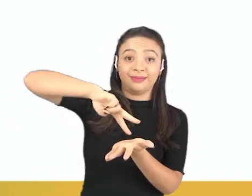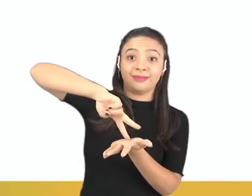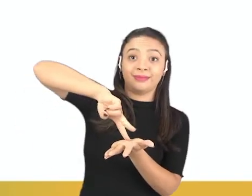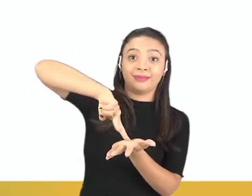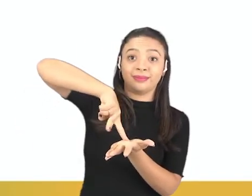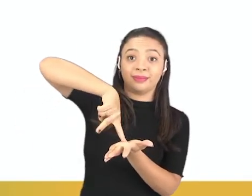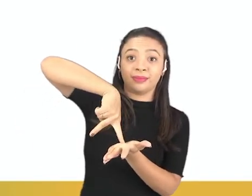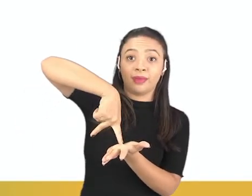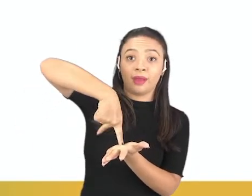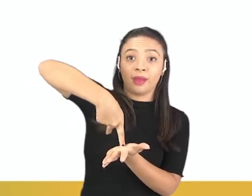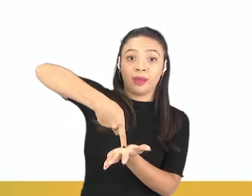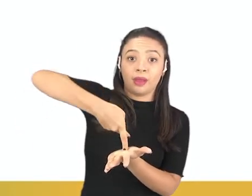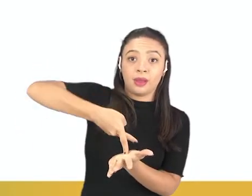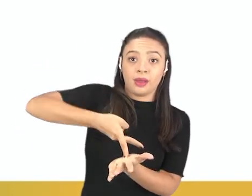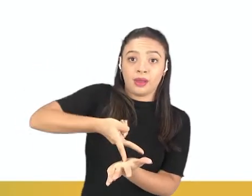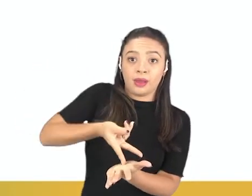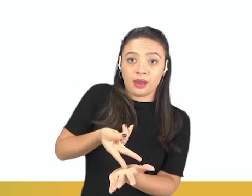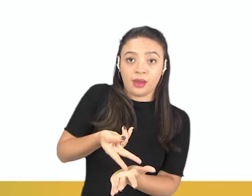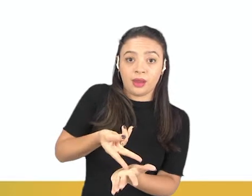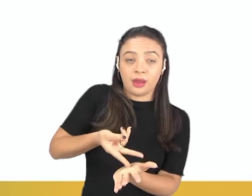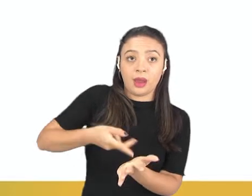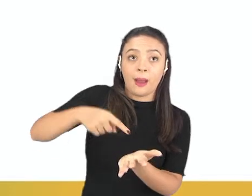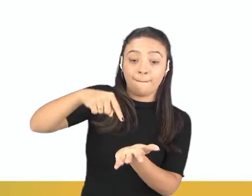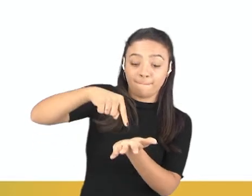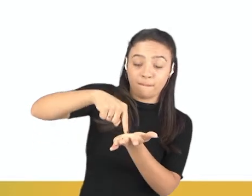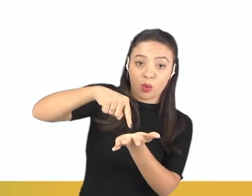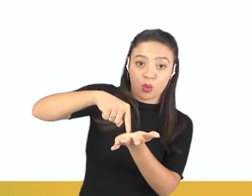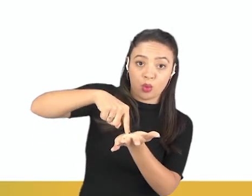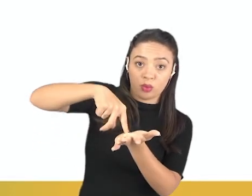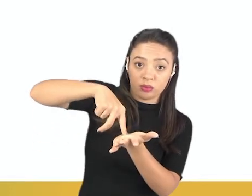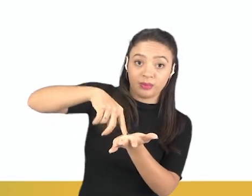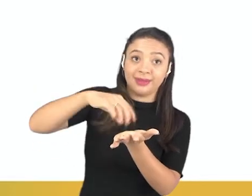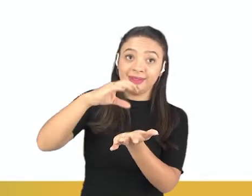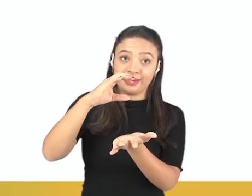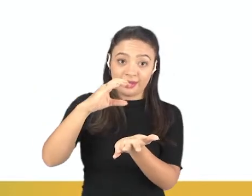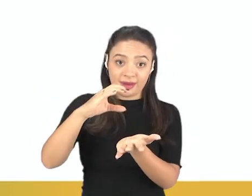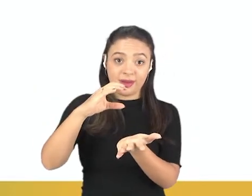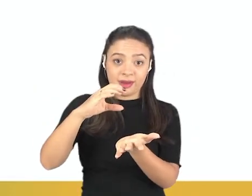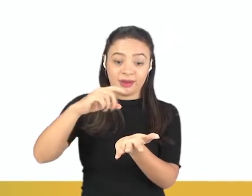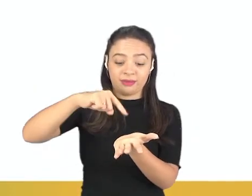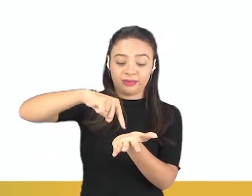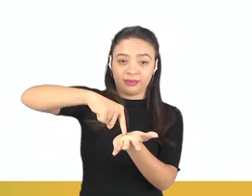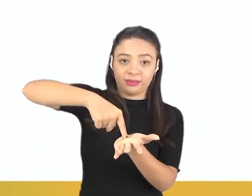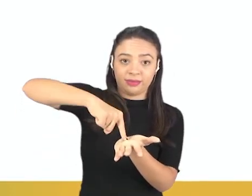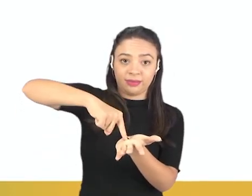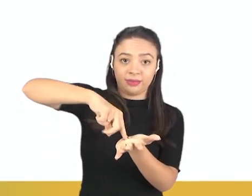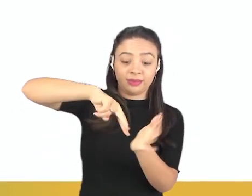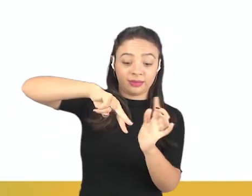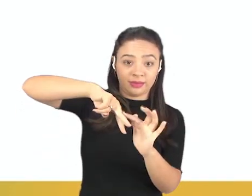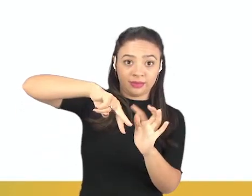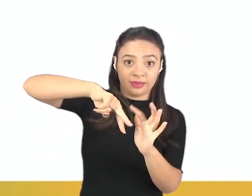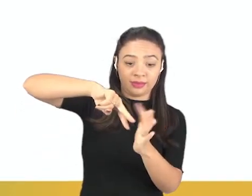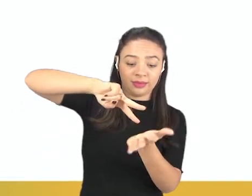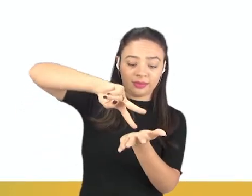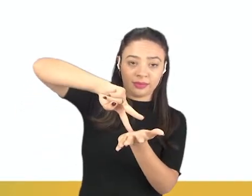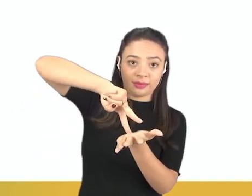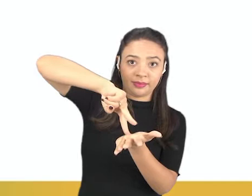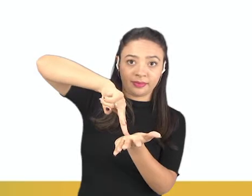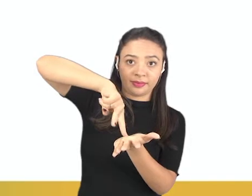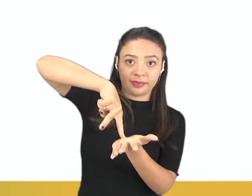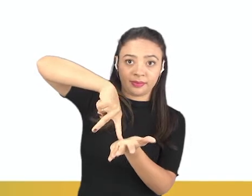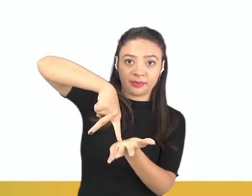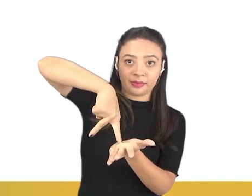né repare que nesse caso aí a ponta seca estaria no ponto c né e a ponta girante de se inscrever ia né